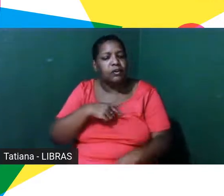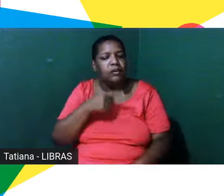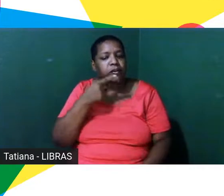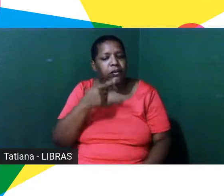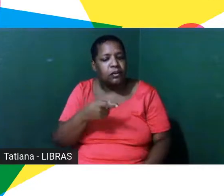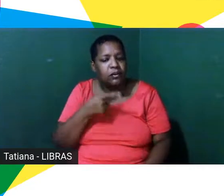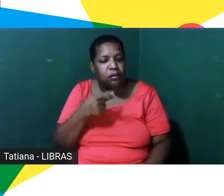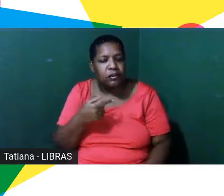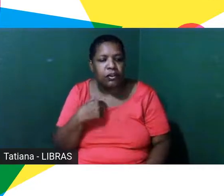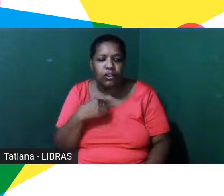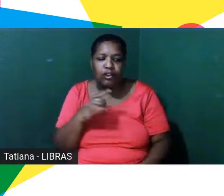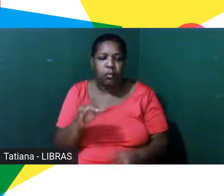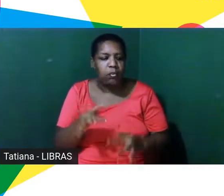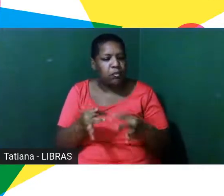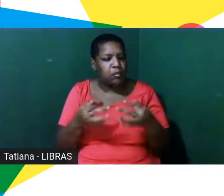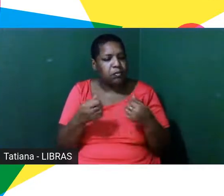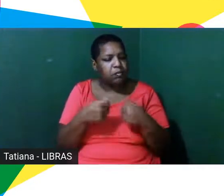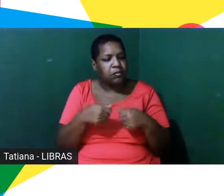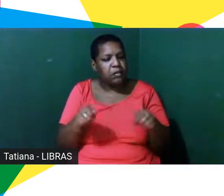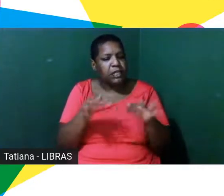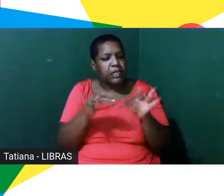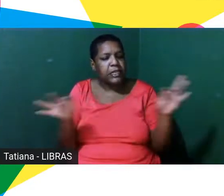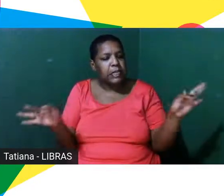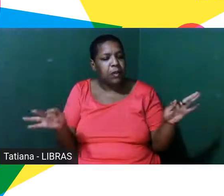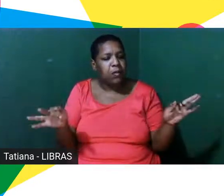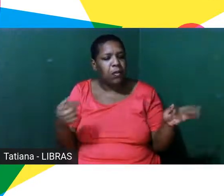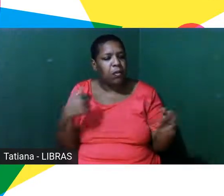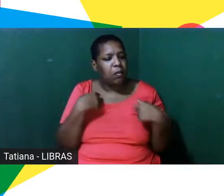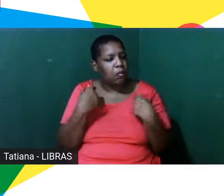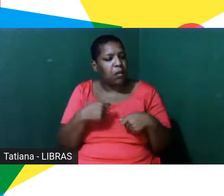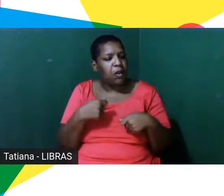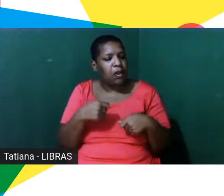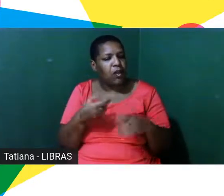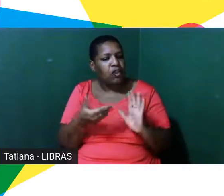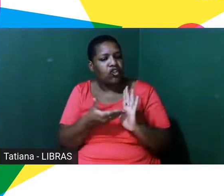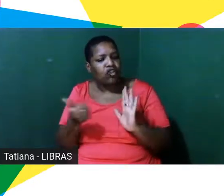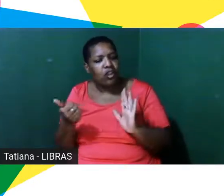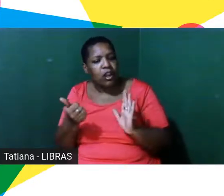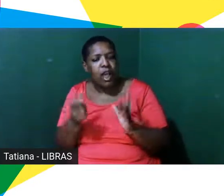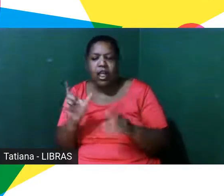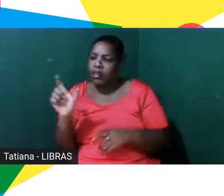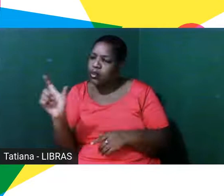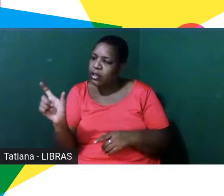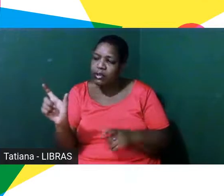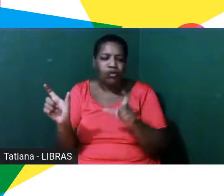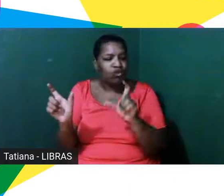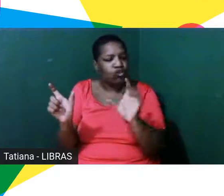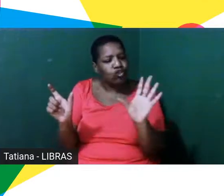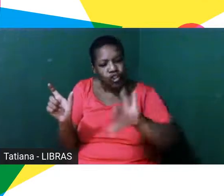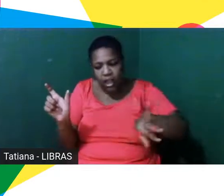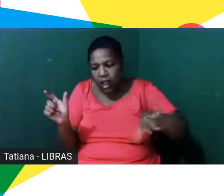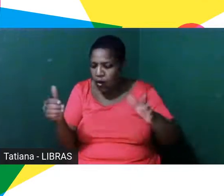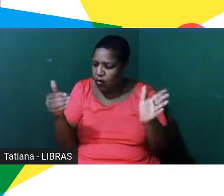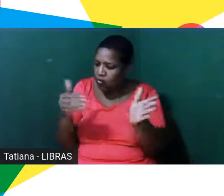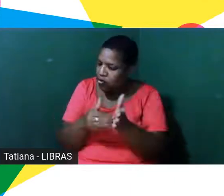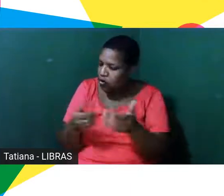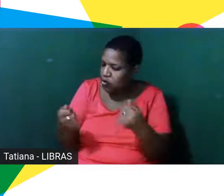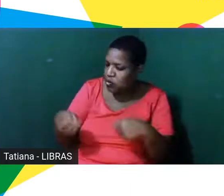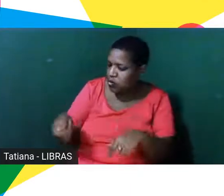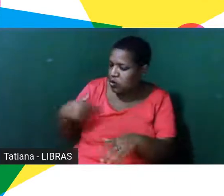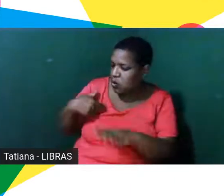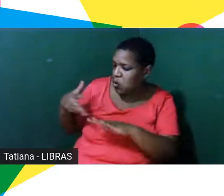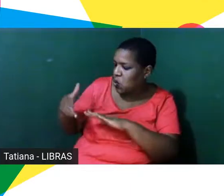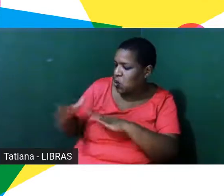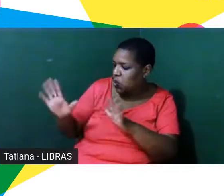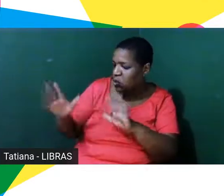eu só preciso fazer isso Eu só preciso e tirar um pouquinho do início eu só preciso tirar um pouquinho do final eu não preciso